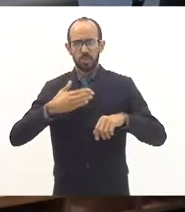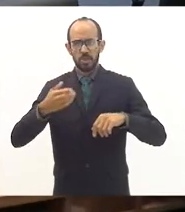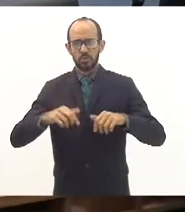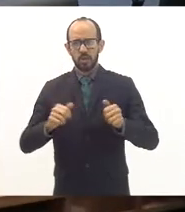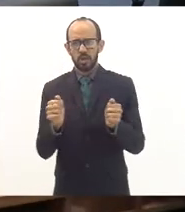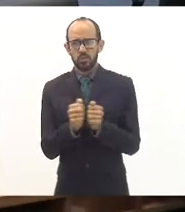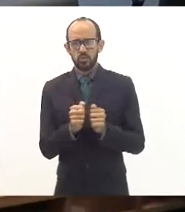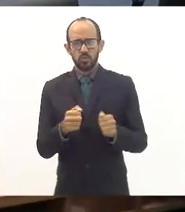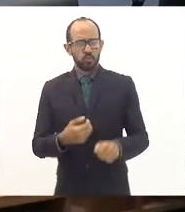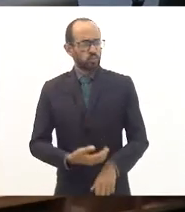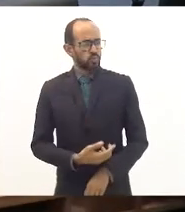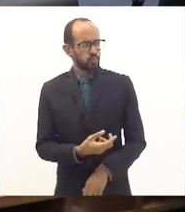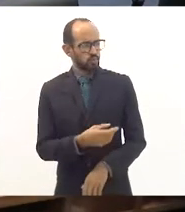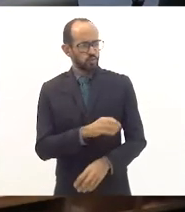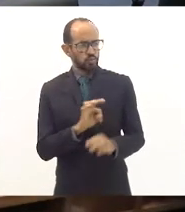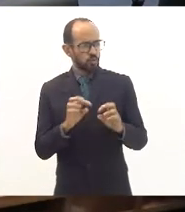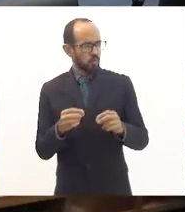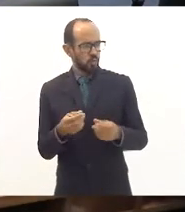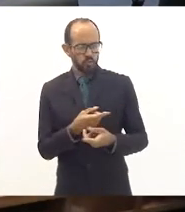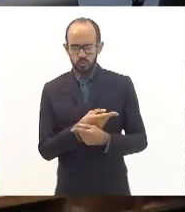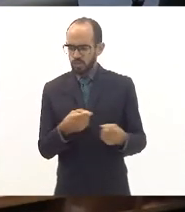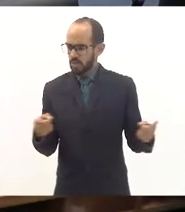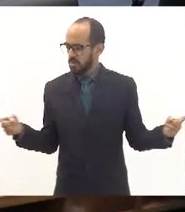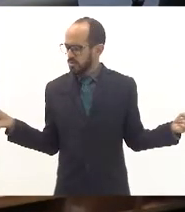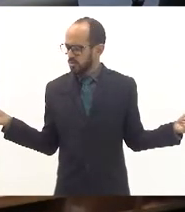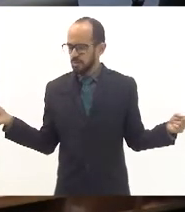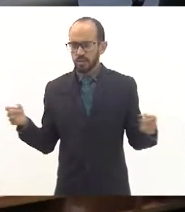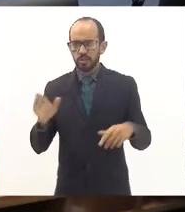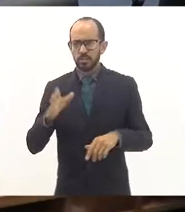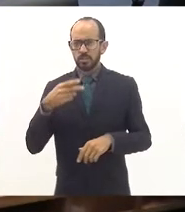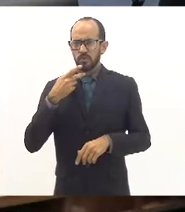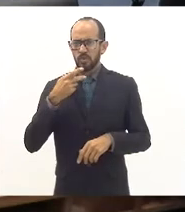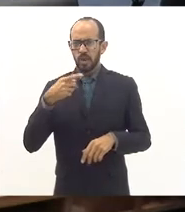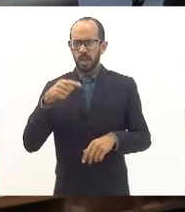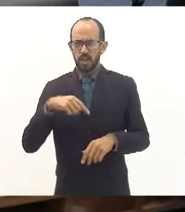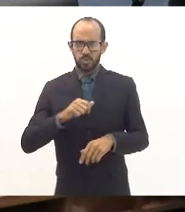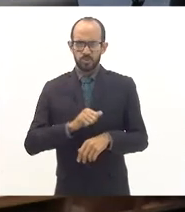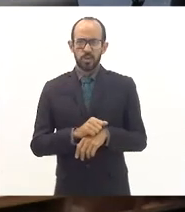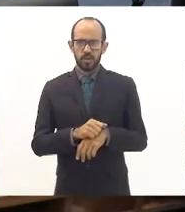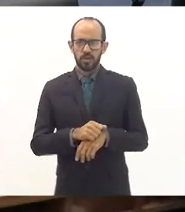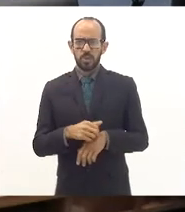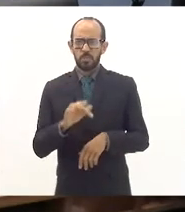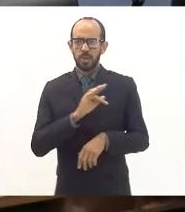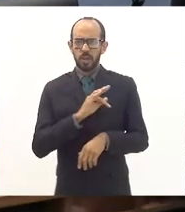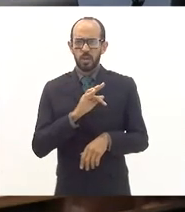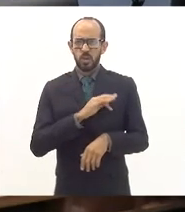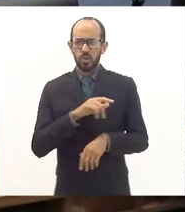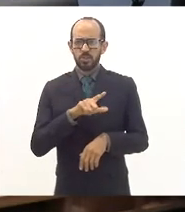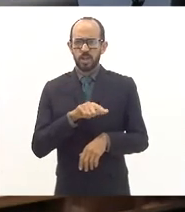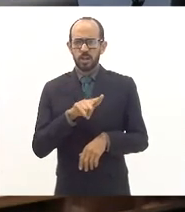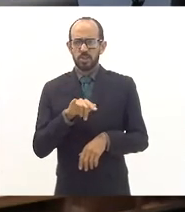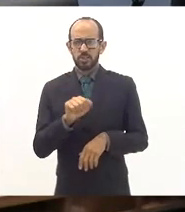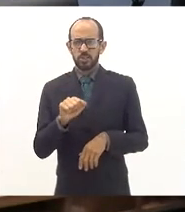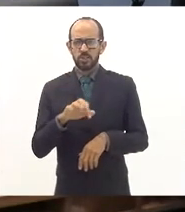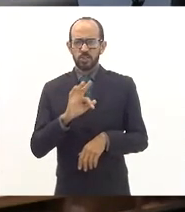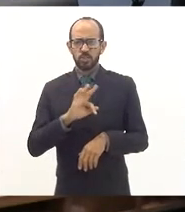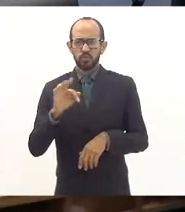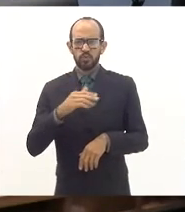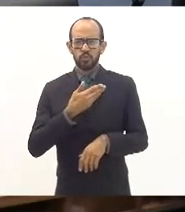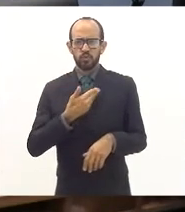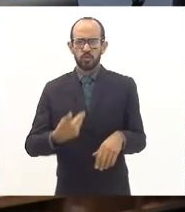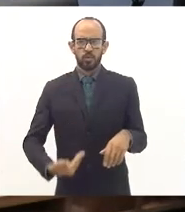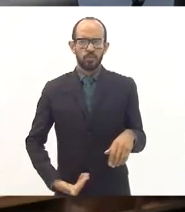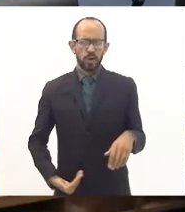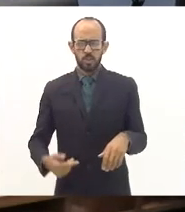do doutor Siqueira Castro, da dona Lígia, da Marta Rocha, do nosso futuro governador do Rio de Janeiro,